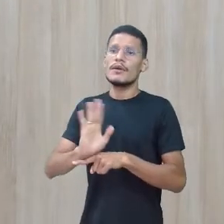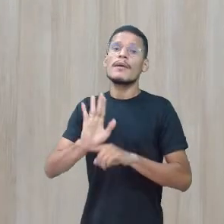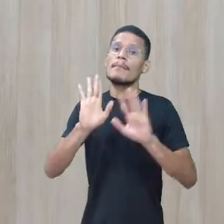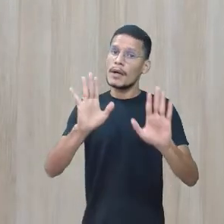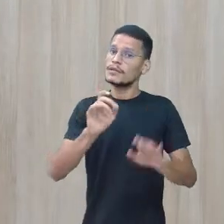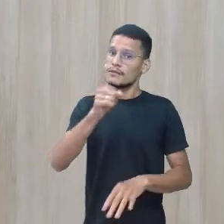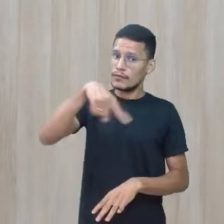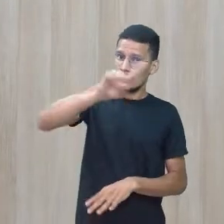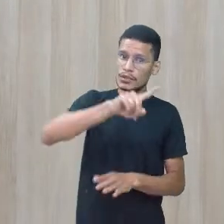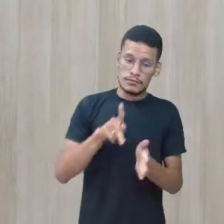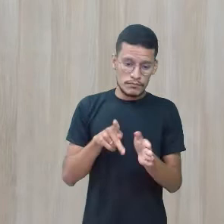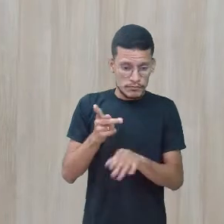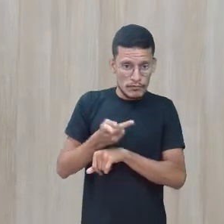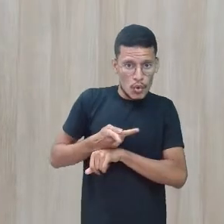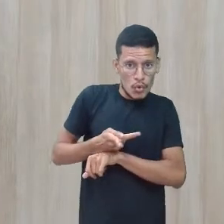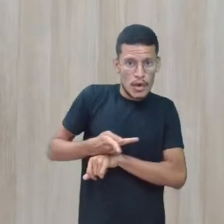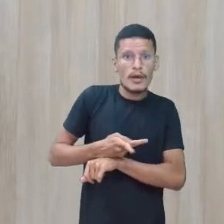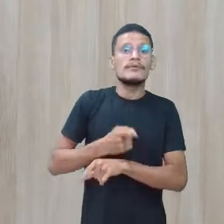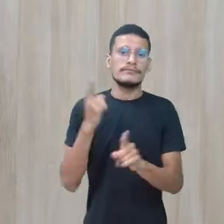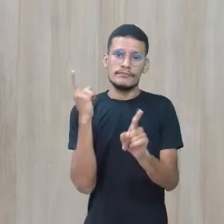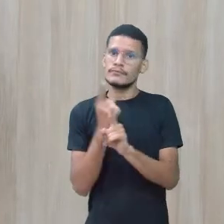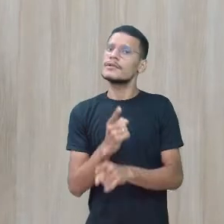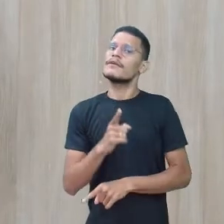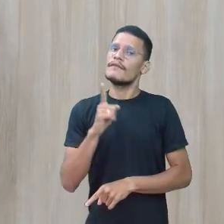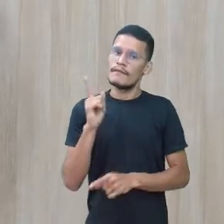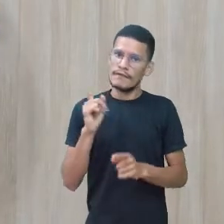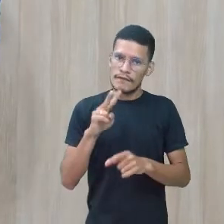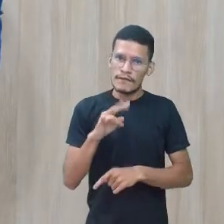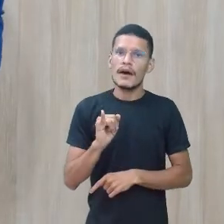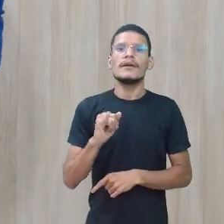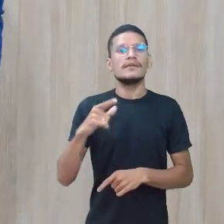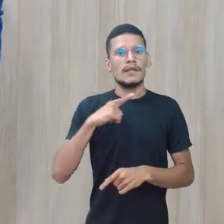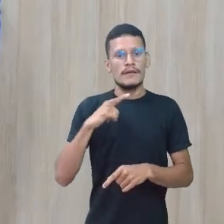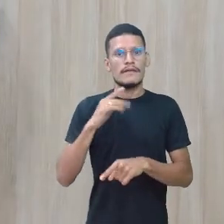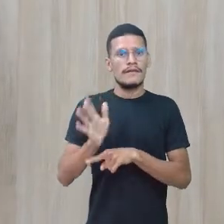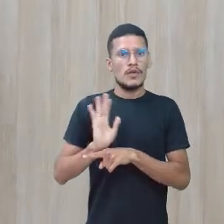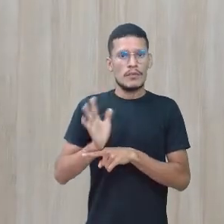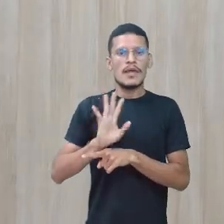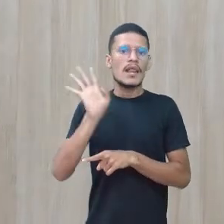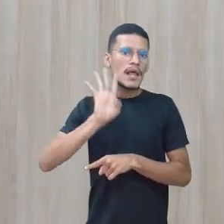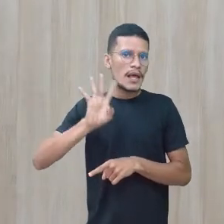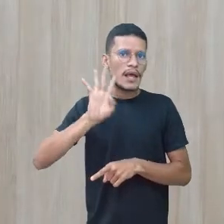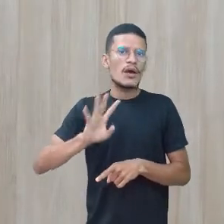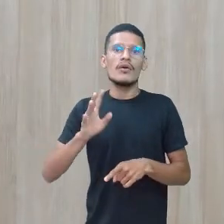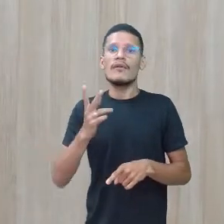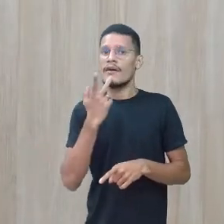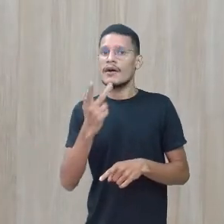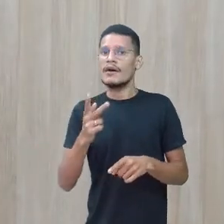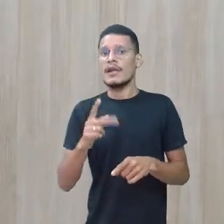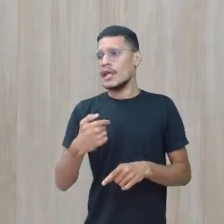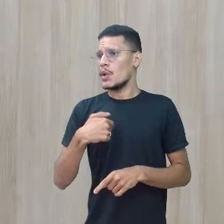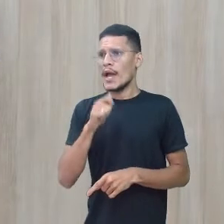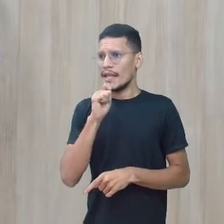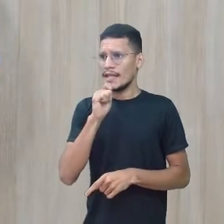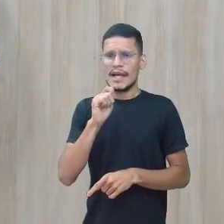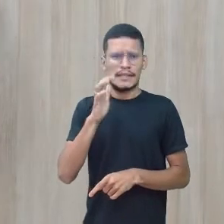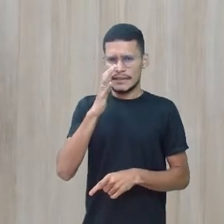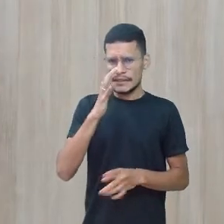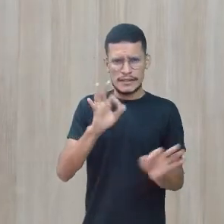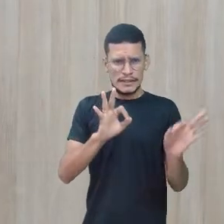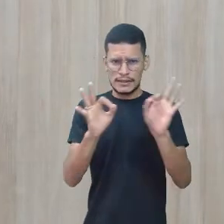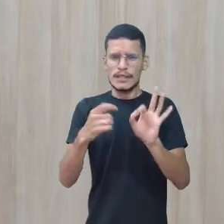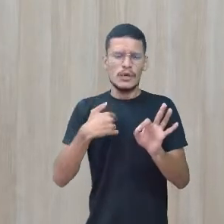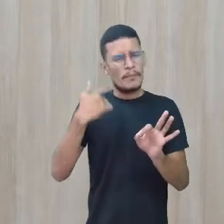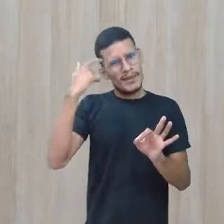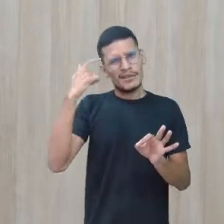mas vocês procurarem, né, aí vocês vão ver que está aí em cartaz um filme bem legal que, inclusive, ainda não assisti, estou pensando em assistir, professor.